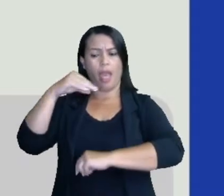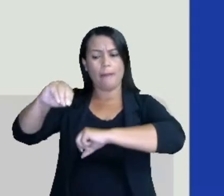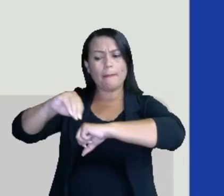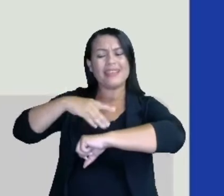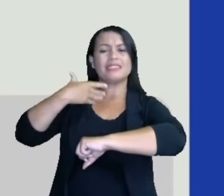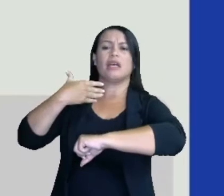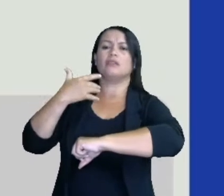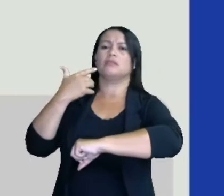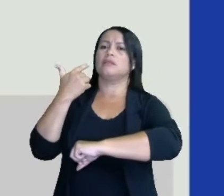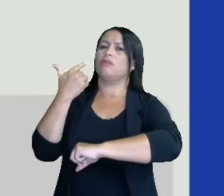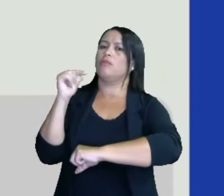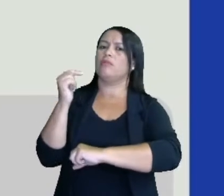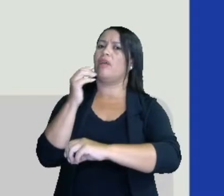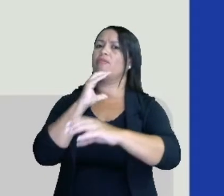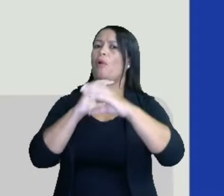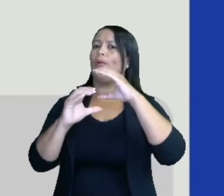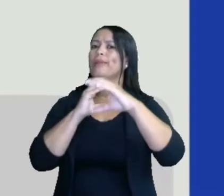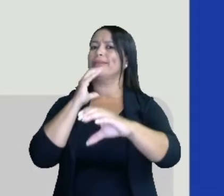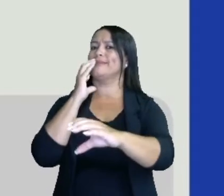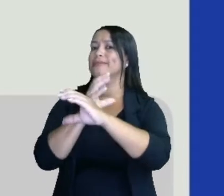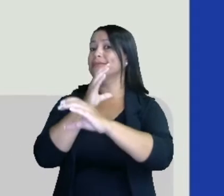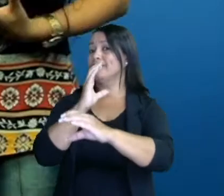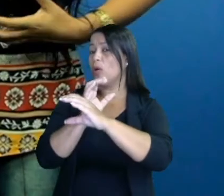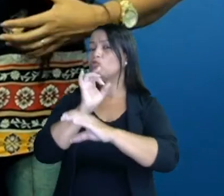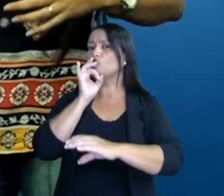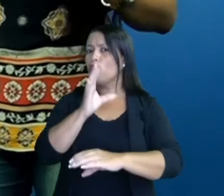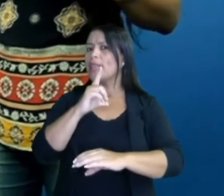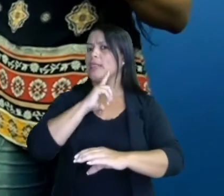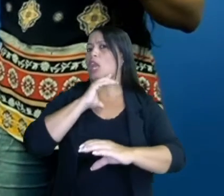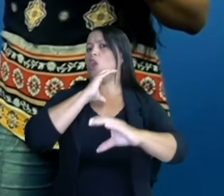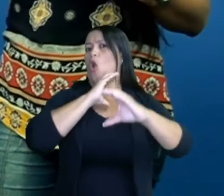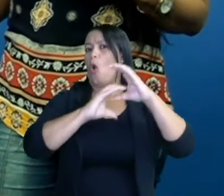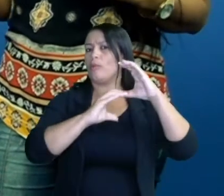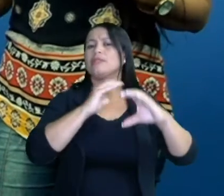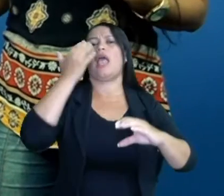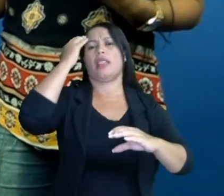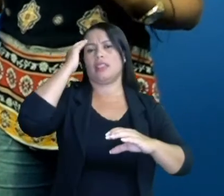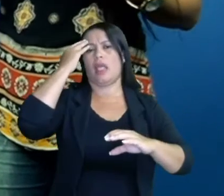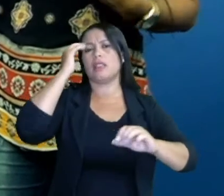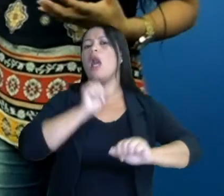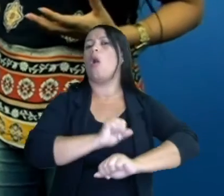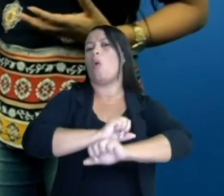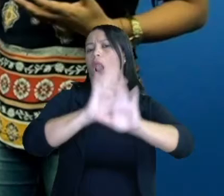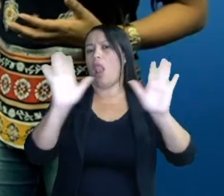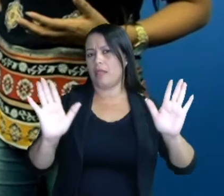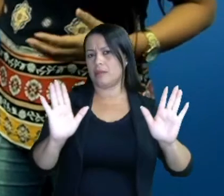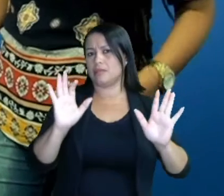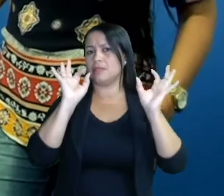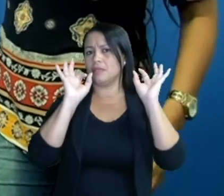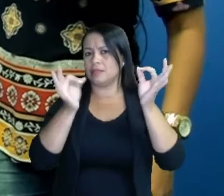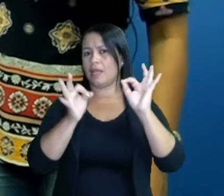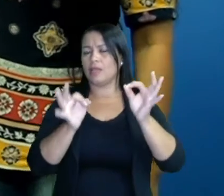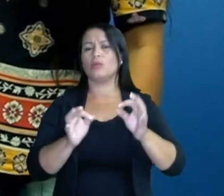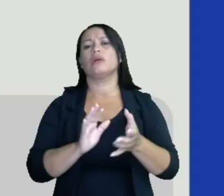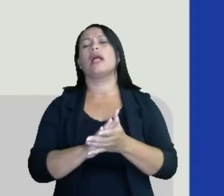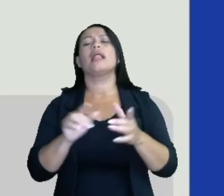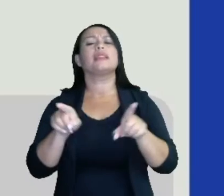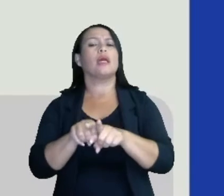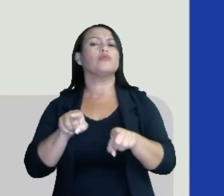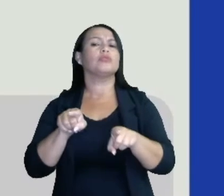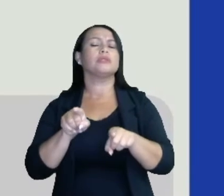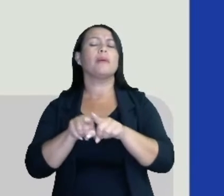texto, não houve aí comunicação. Só existe comunicação se o outro conseguir entender, certo? Temos